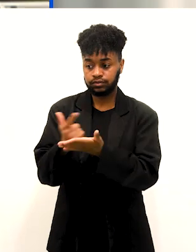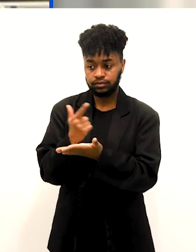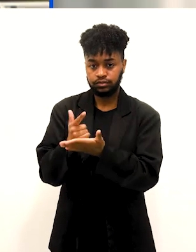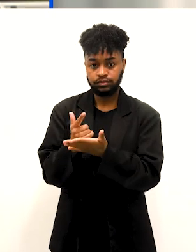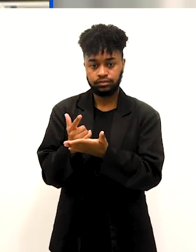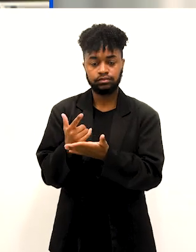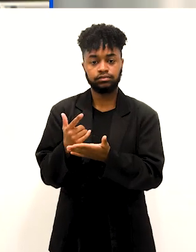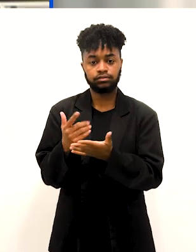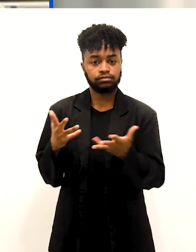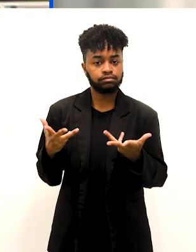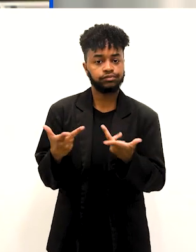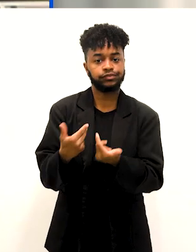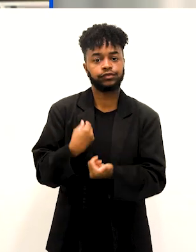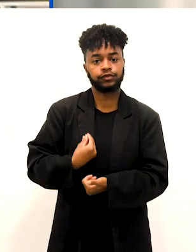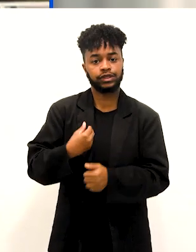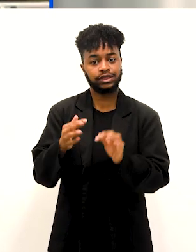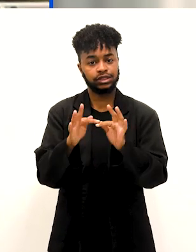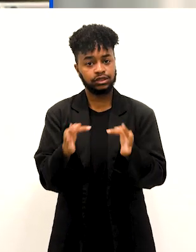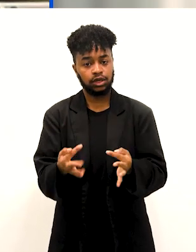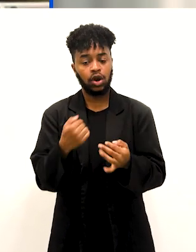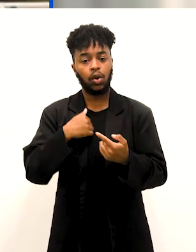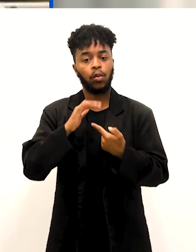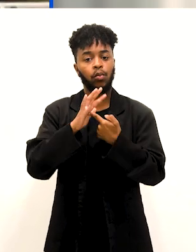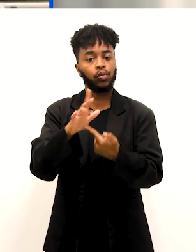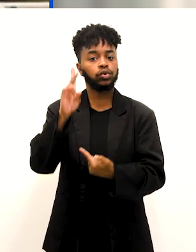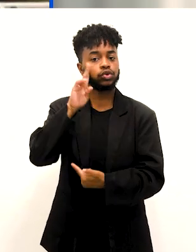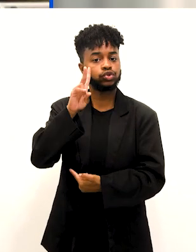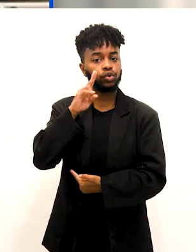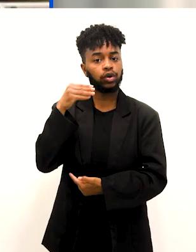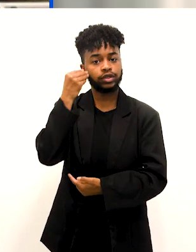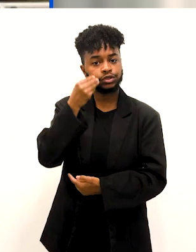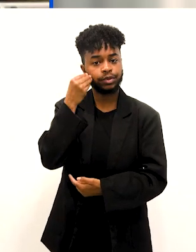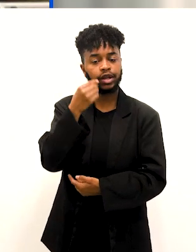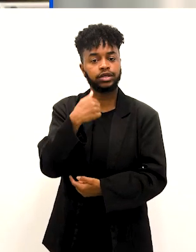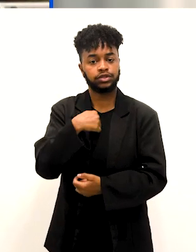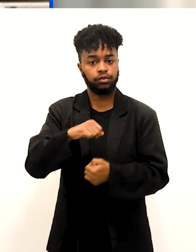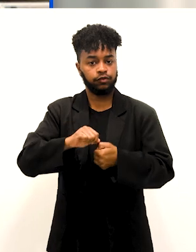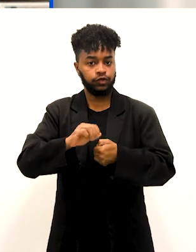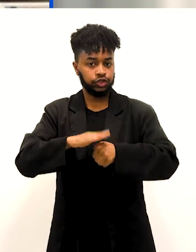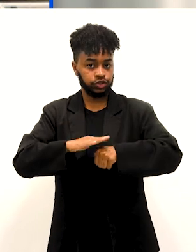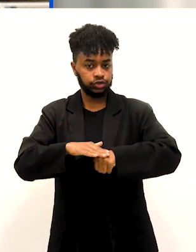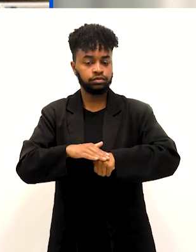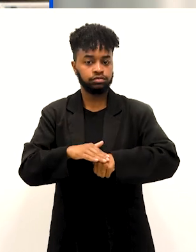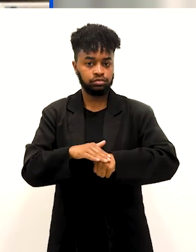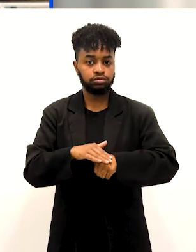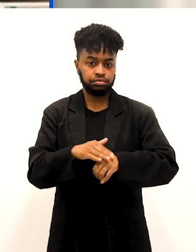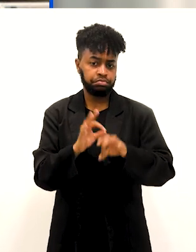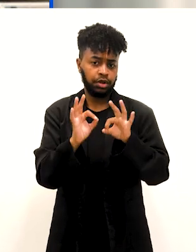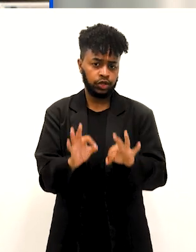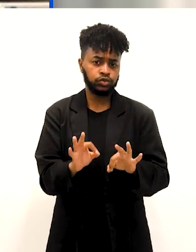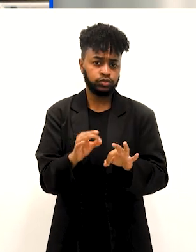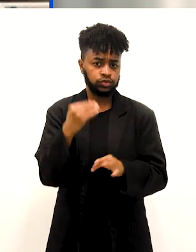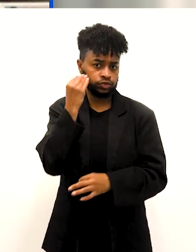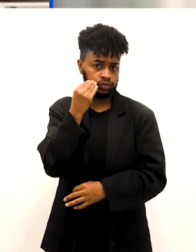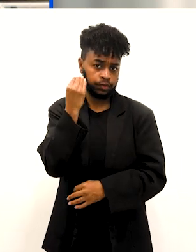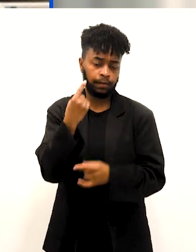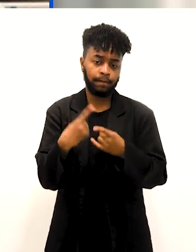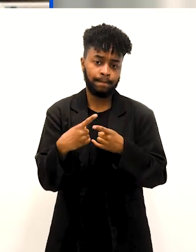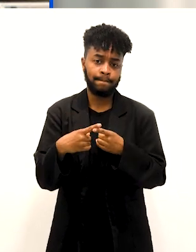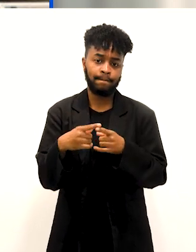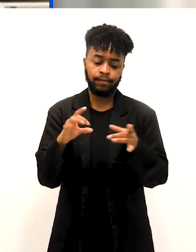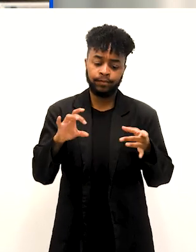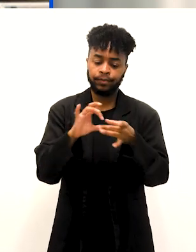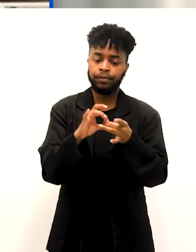da Vida Simples, que você citou no começo do programa, eu conto a história de uma experiência que eu fiz, né? Experiência mesmo, porque eu, como fruto do